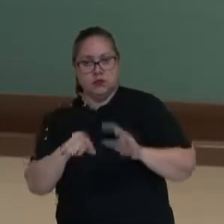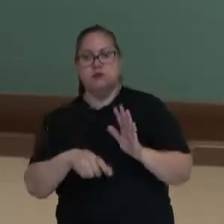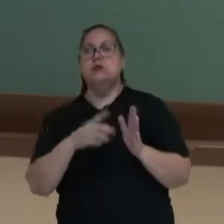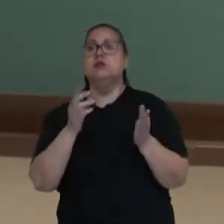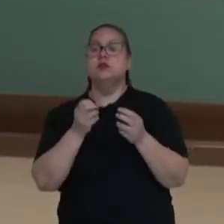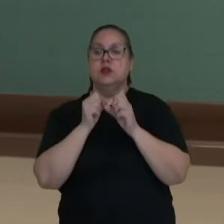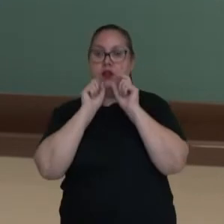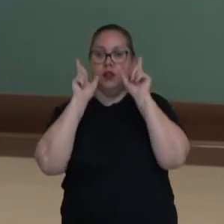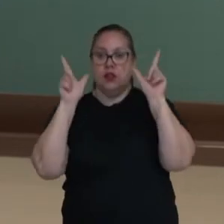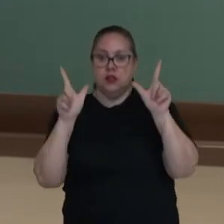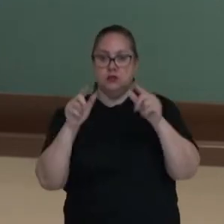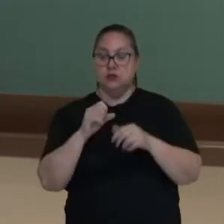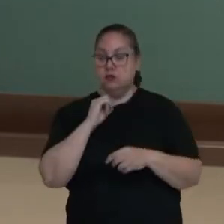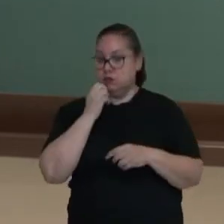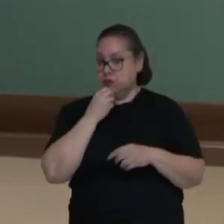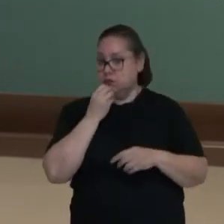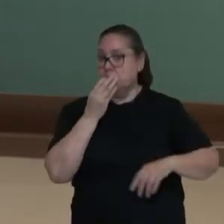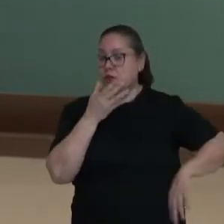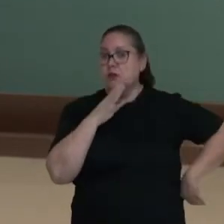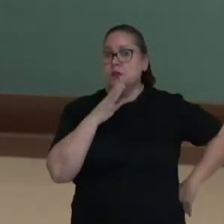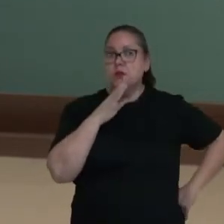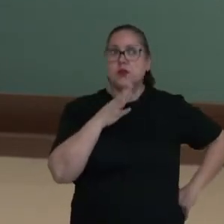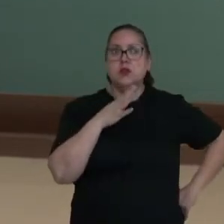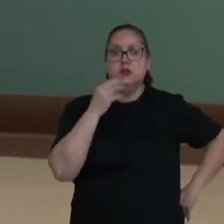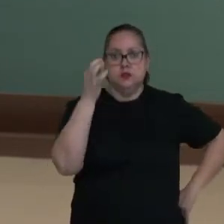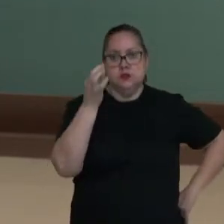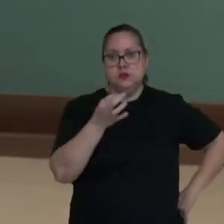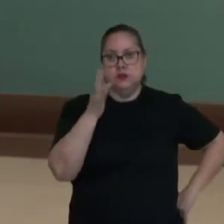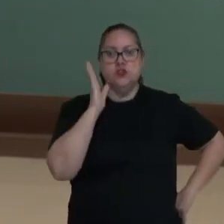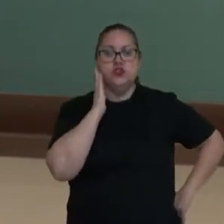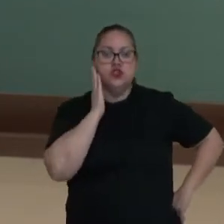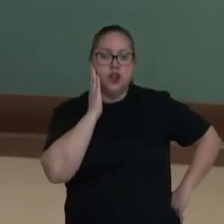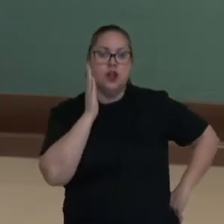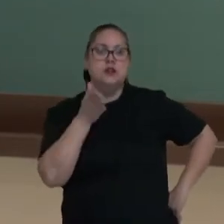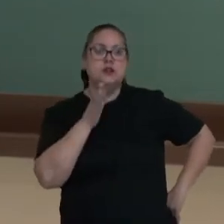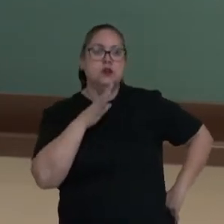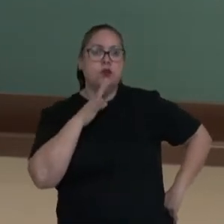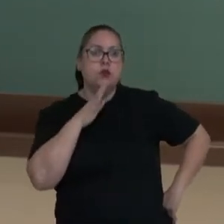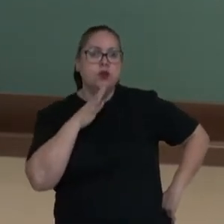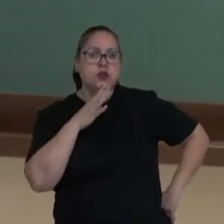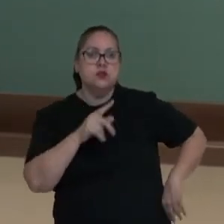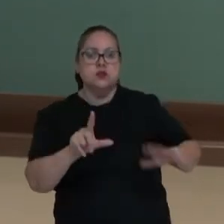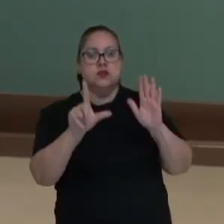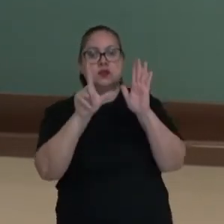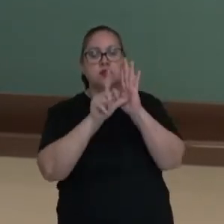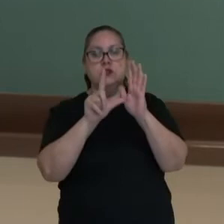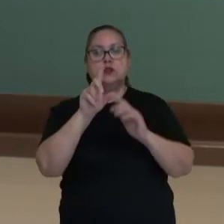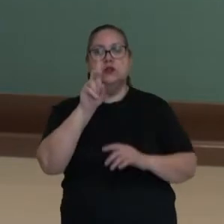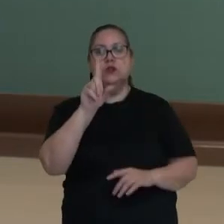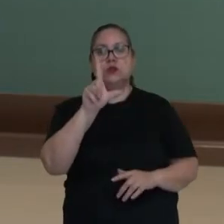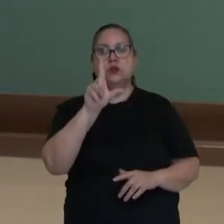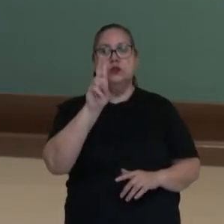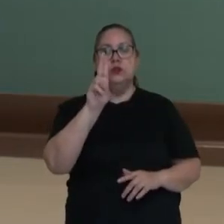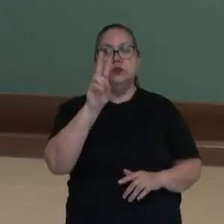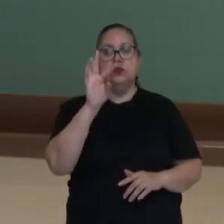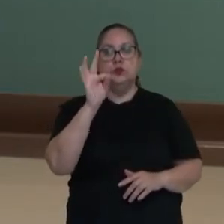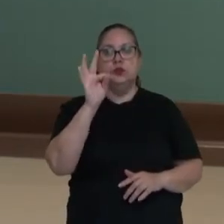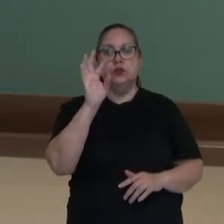outra disputatio muito interessante, né? Com certeza você já ouviu falar do Lutero. Martinho Lutero foi o cara